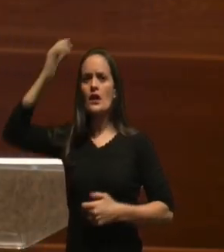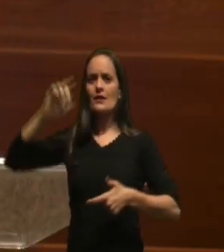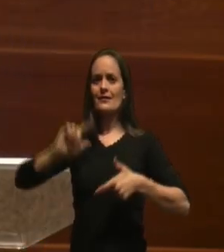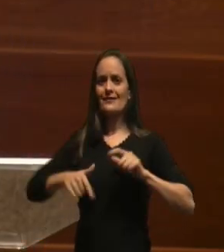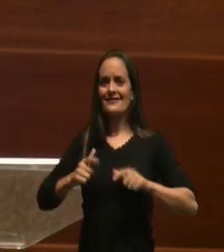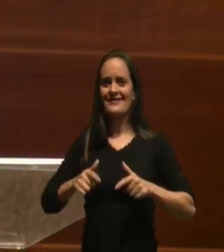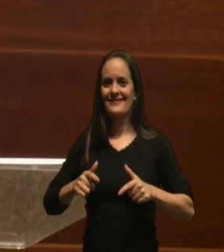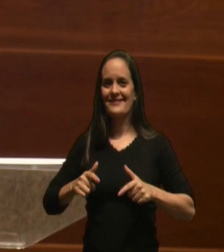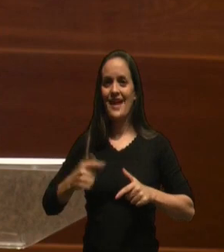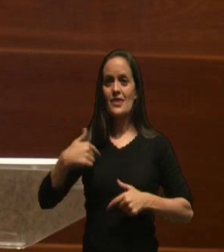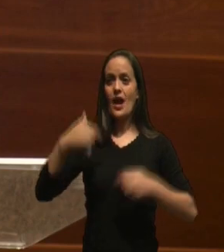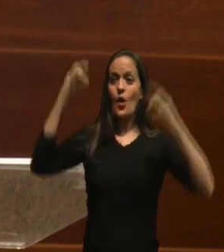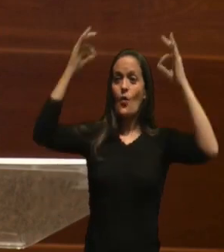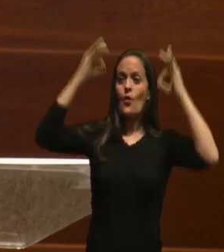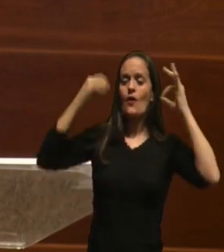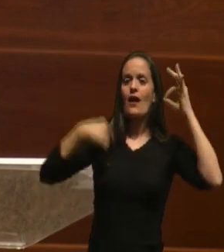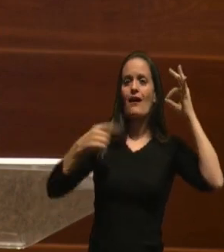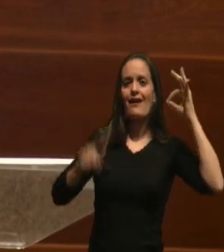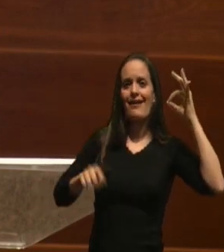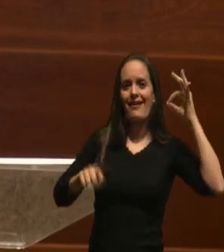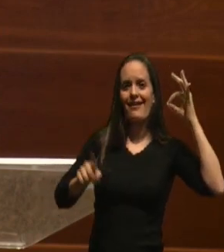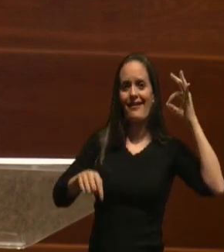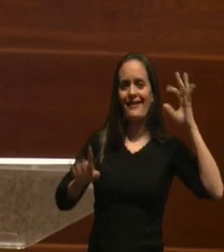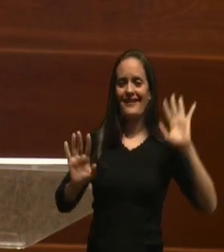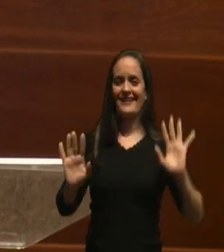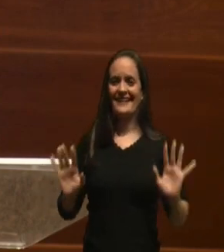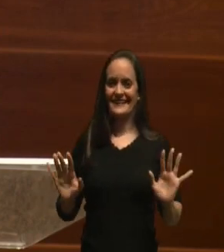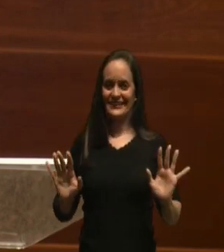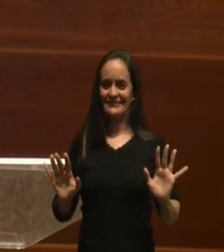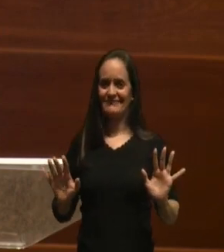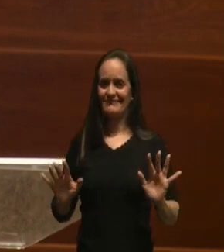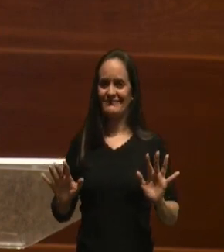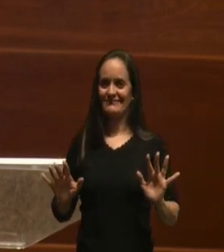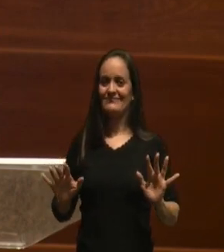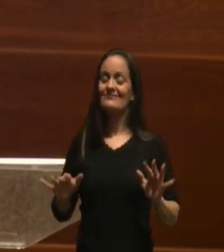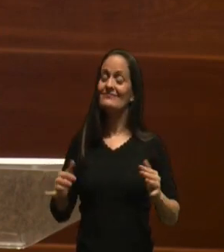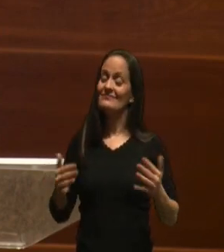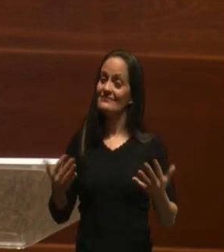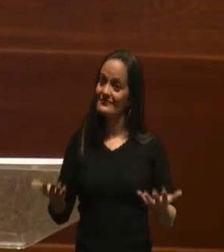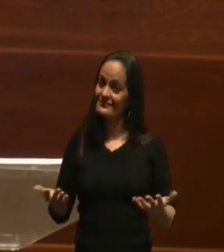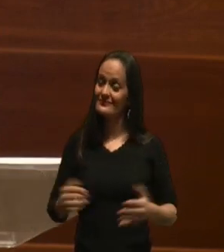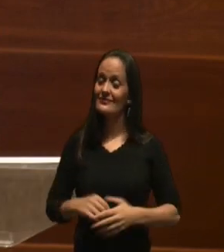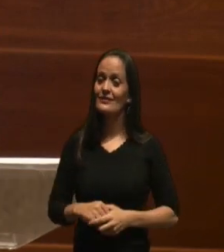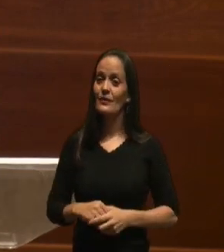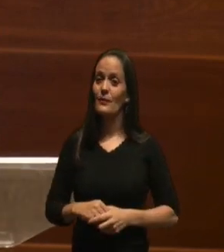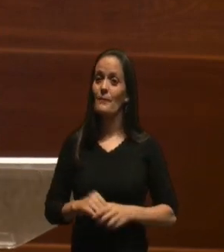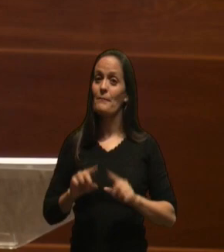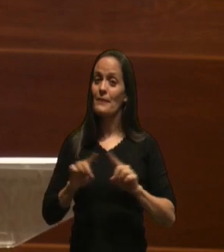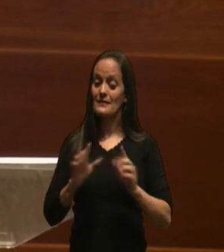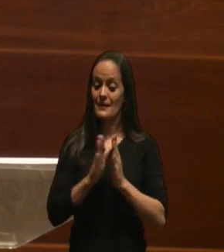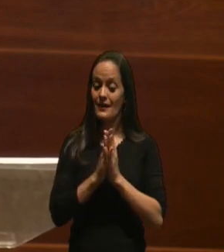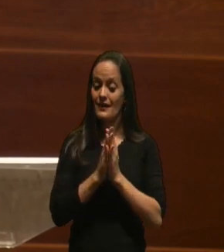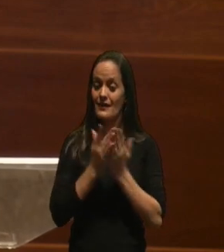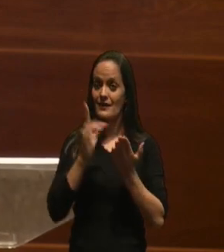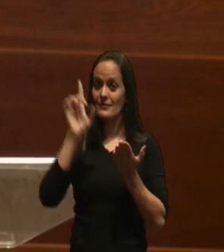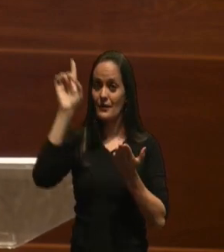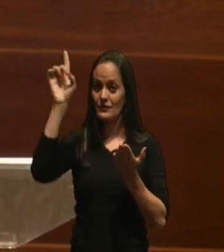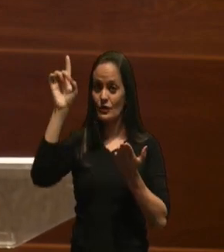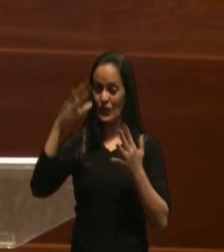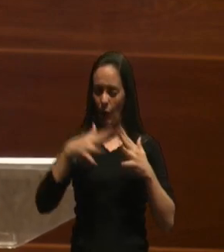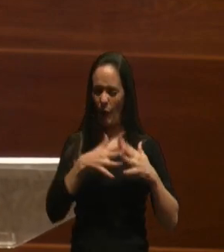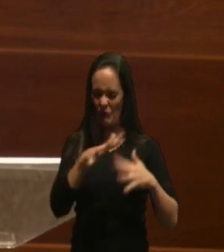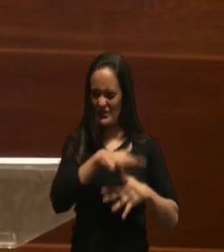teve misericórdia de Josafá, mas diz a palavra de Deus que no meio desta